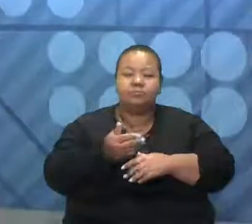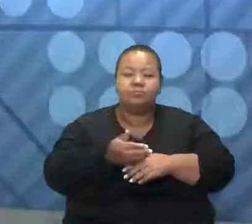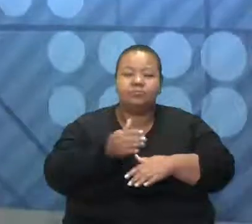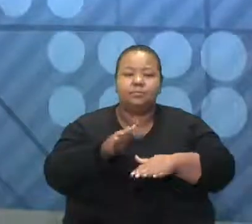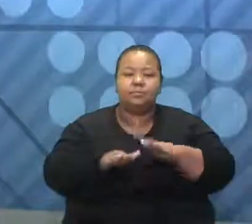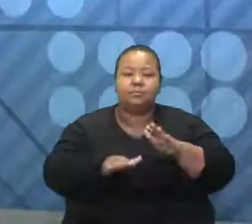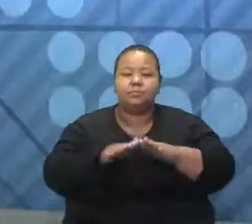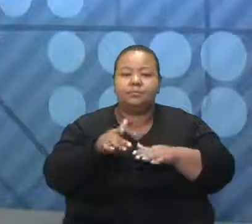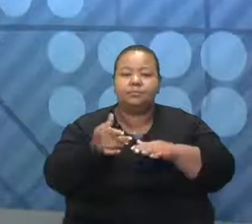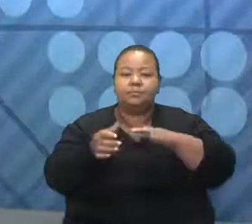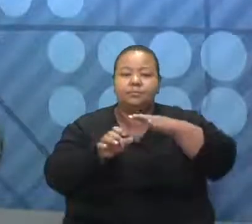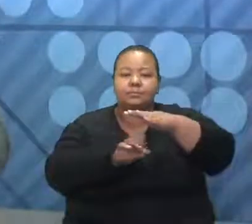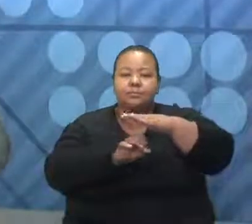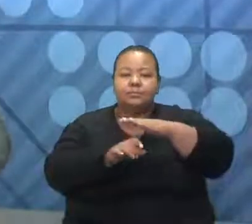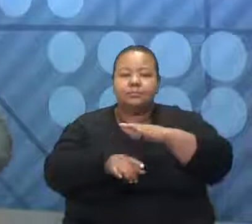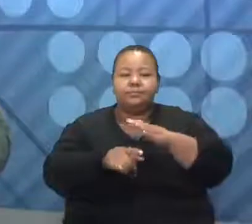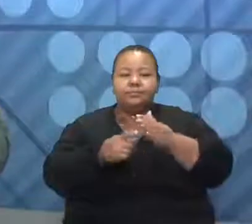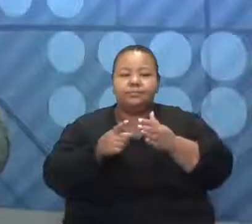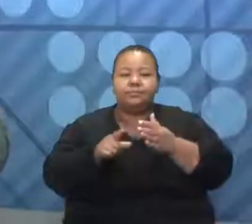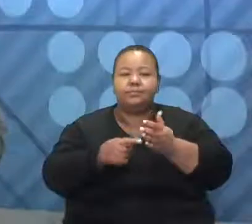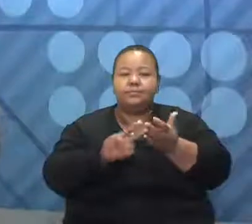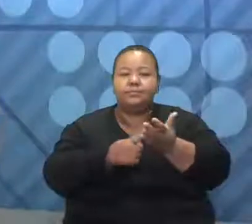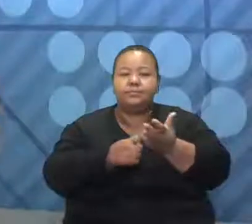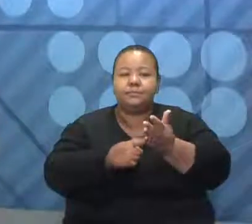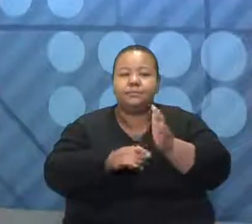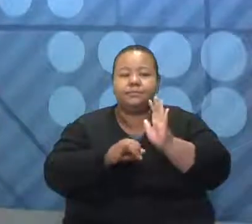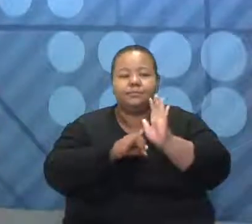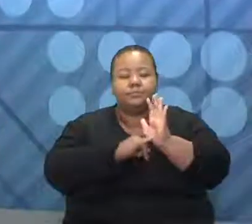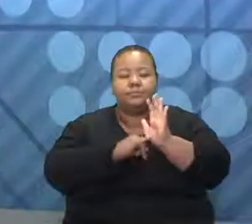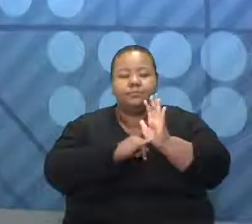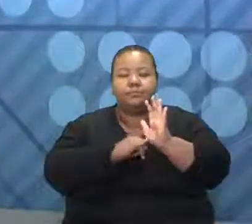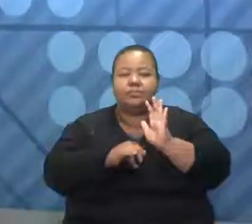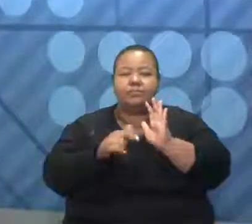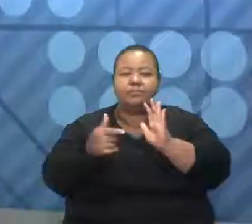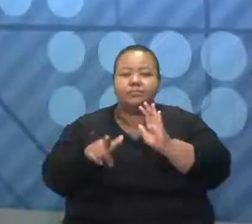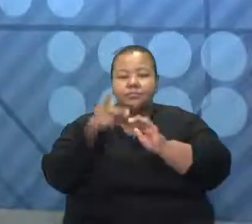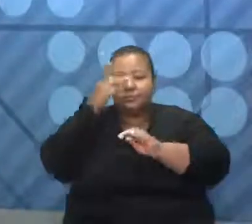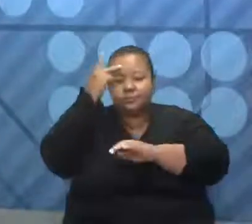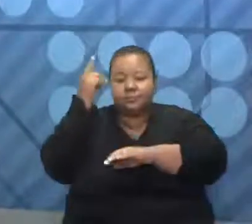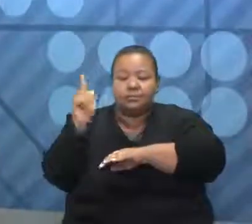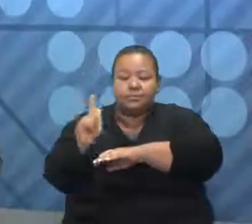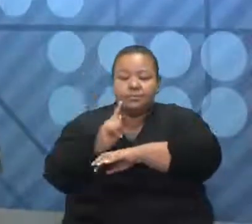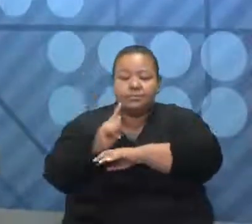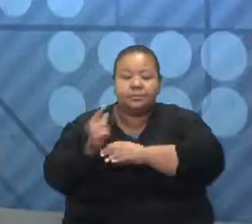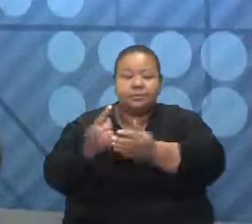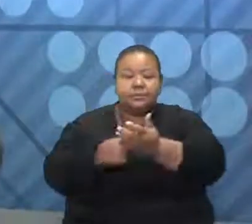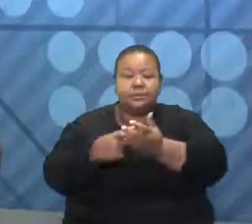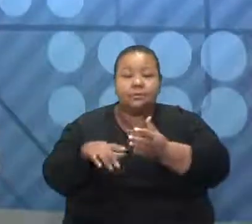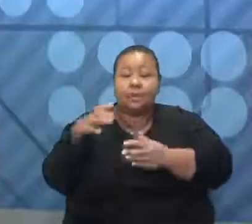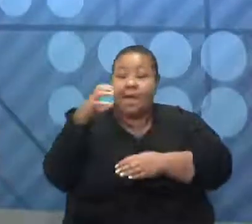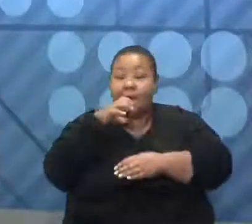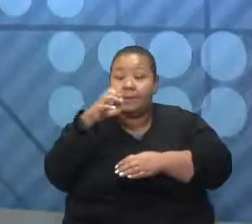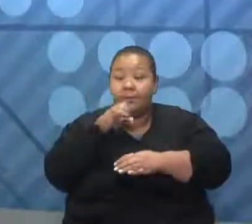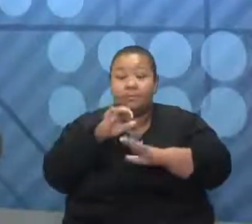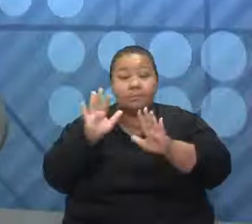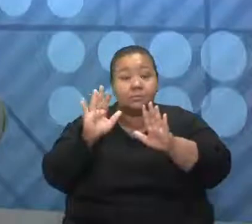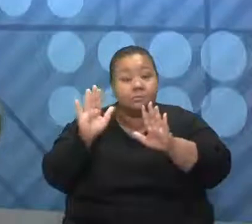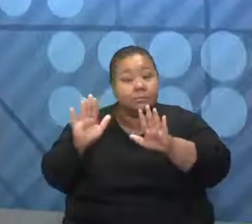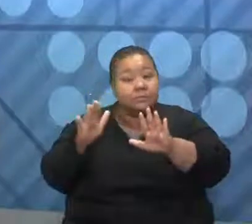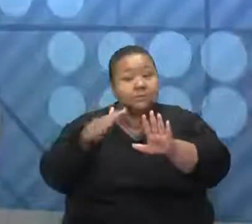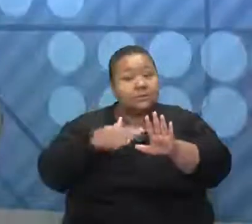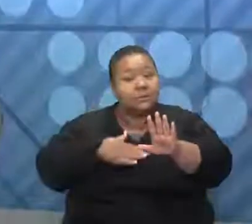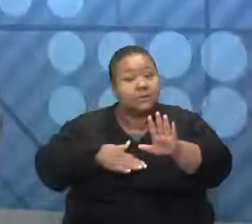Muitas vezes as empresas pedem os indicadores, ou às vezes nós gestores às vezes pedimos, rápido, rápido. Tem que dar um tempo para a